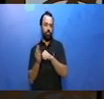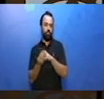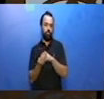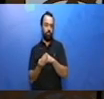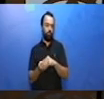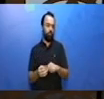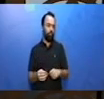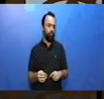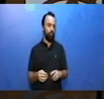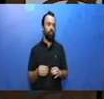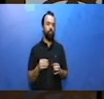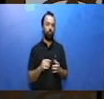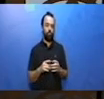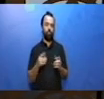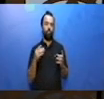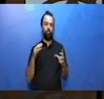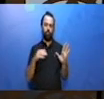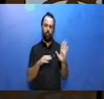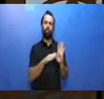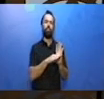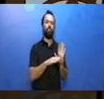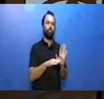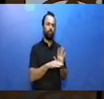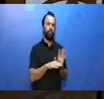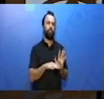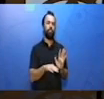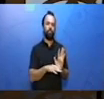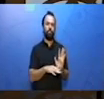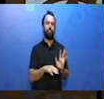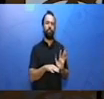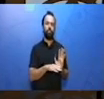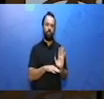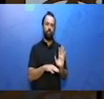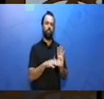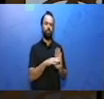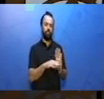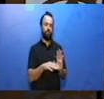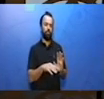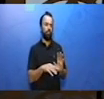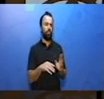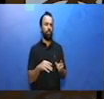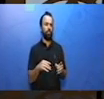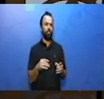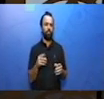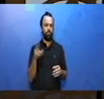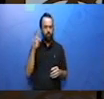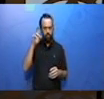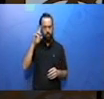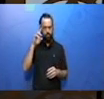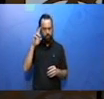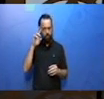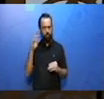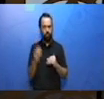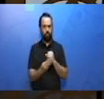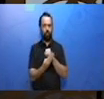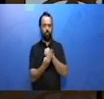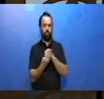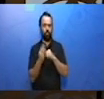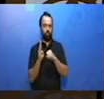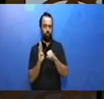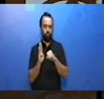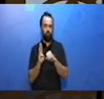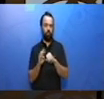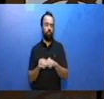ideias, atividades, serviços públicos, como surgem os bairros, a história de um bairro que a gente vai